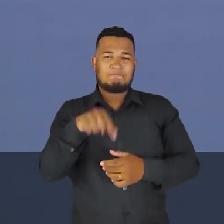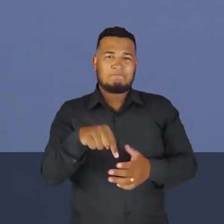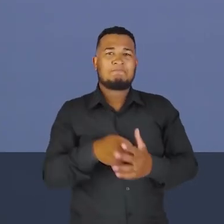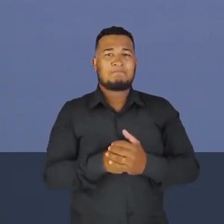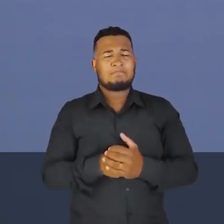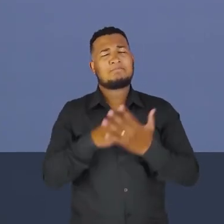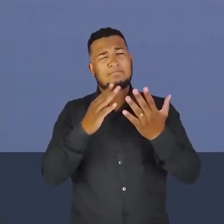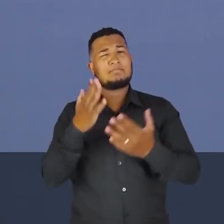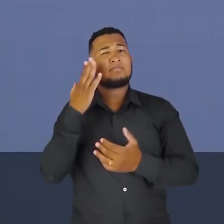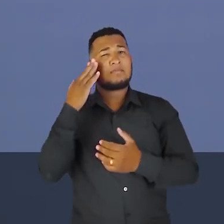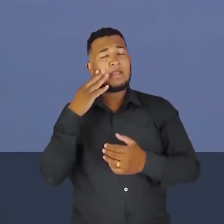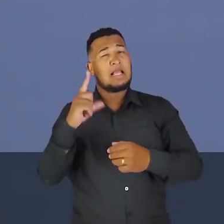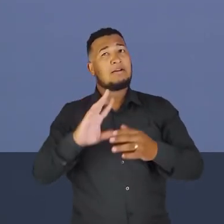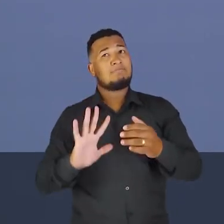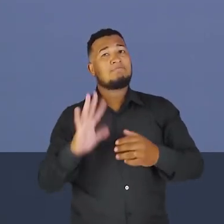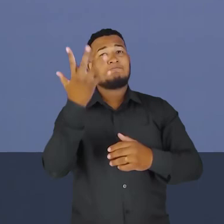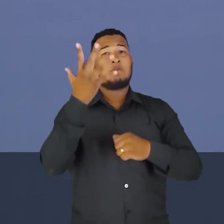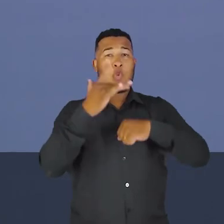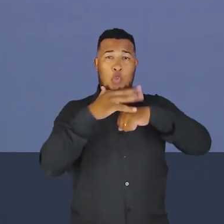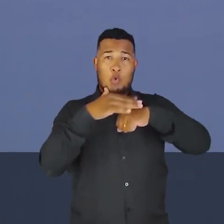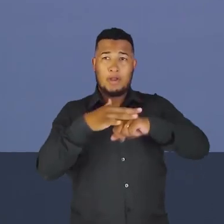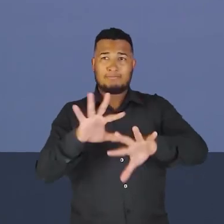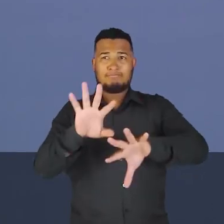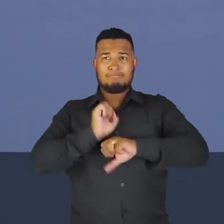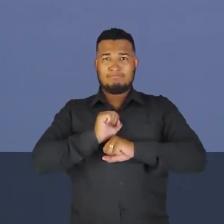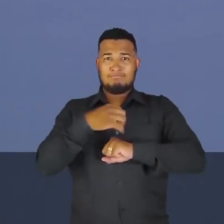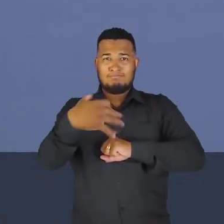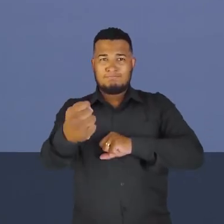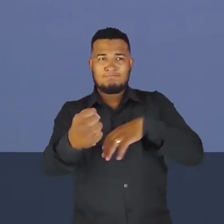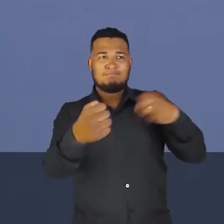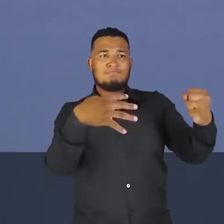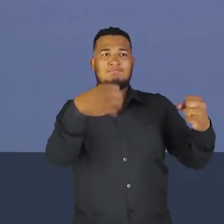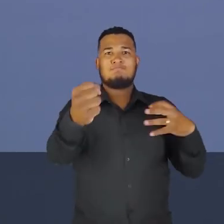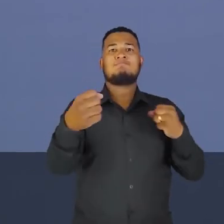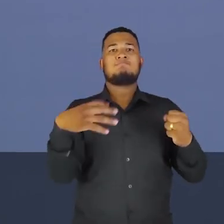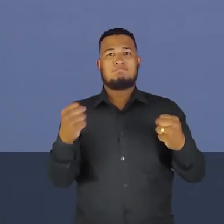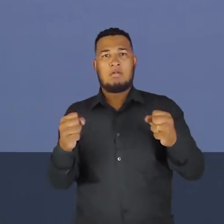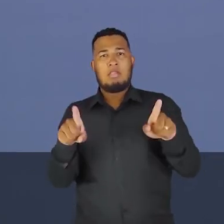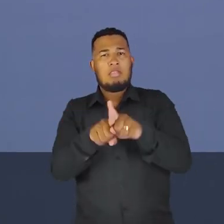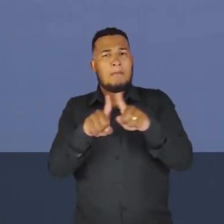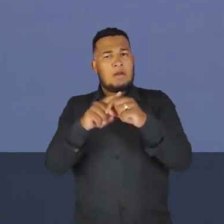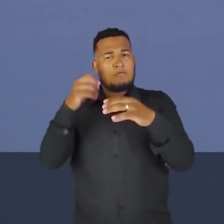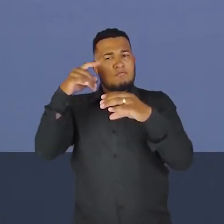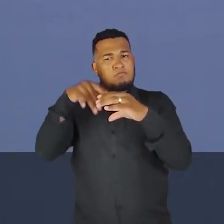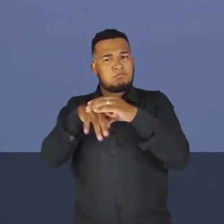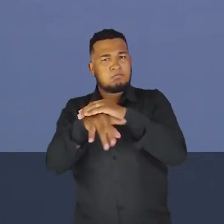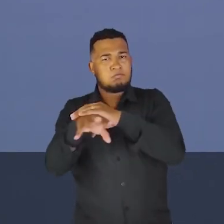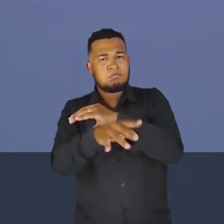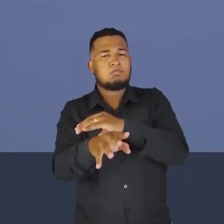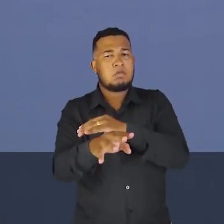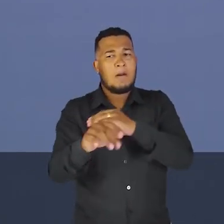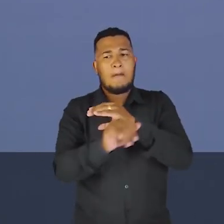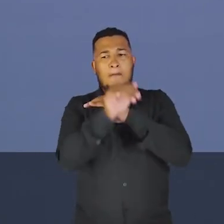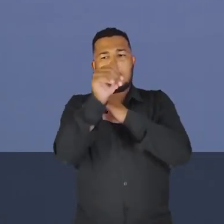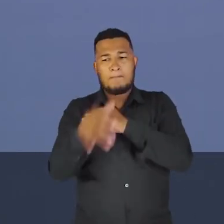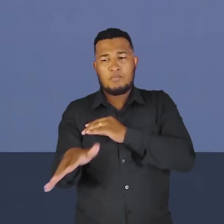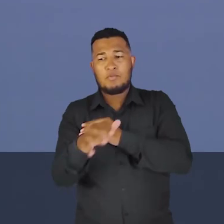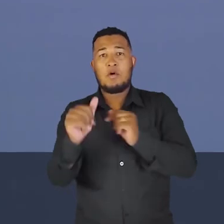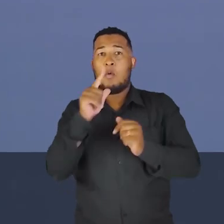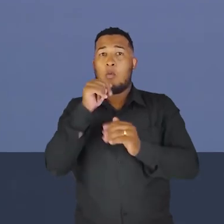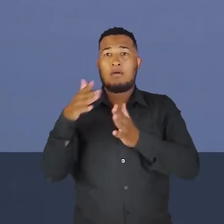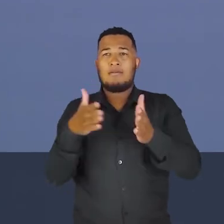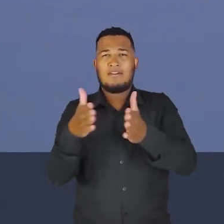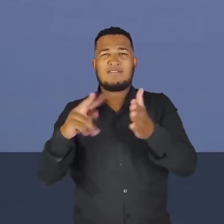gerar, né, doenças, que tem transmissão de doenças. Essa presença de esgoto nos rios, tá, ela promove então a mortandade